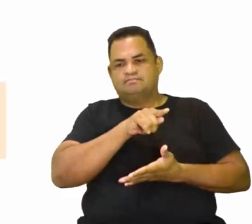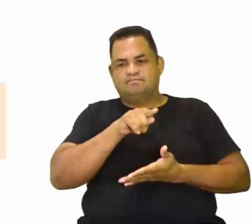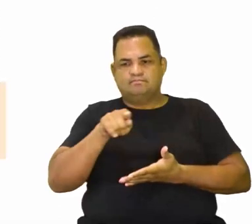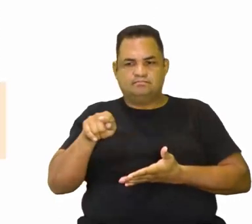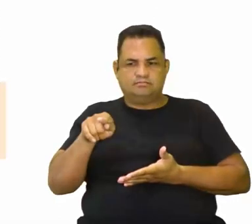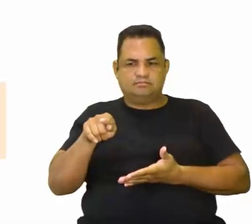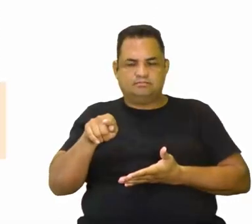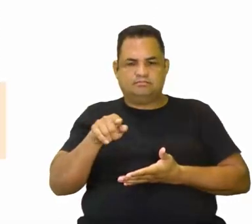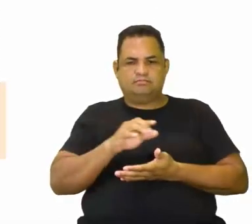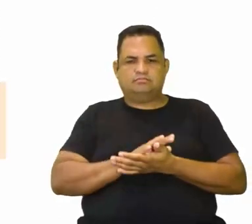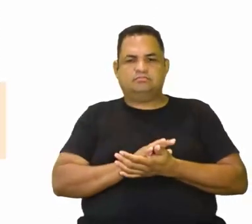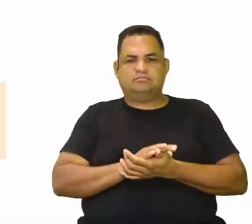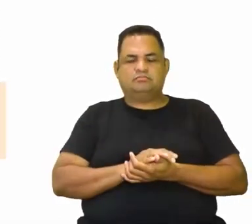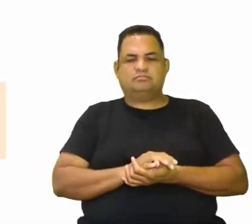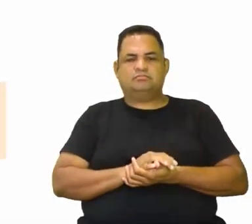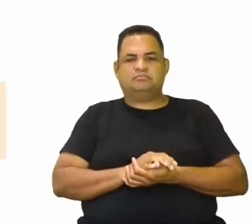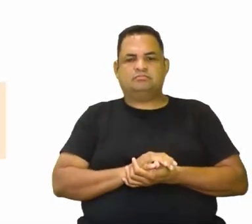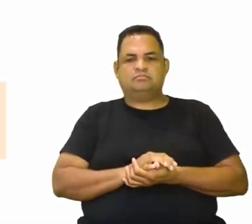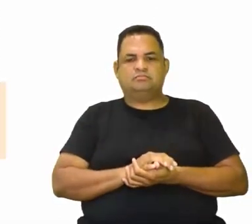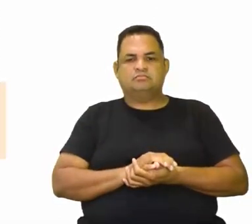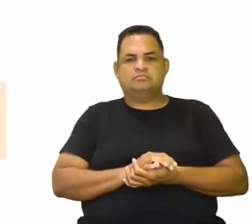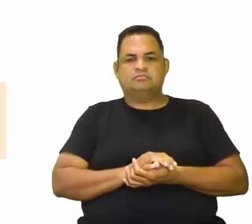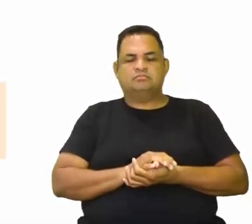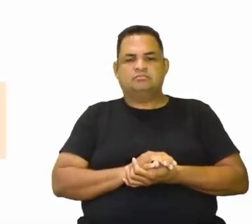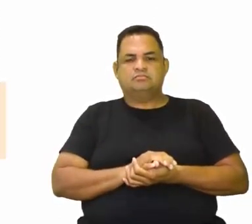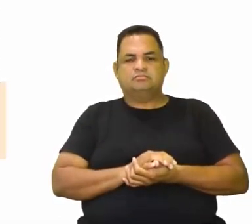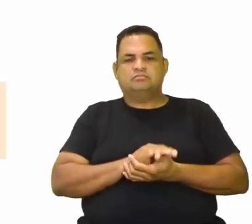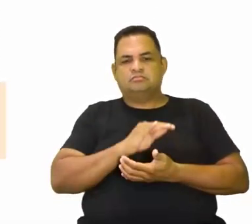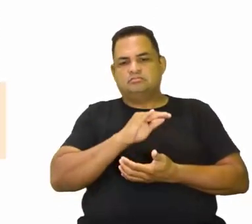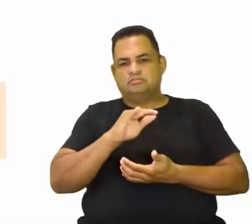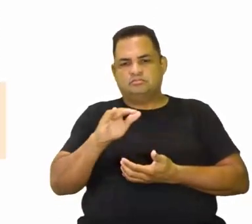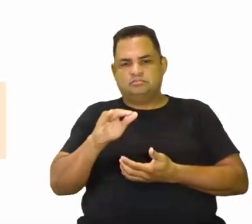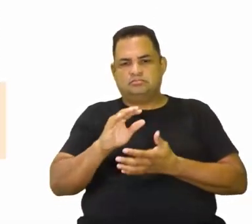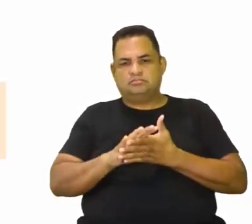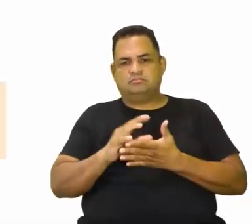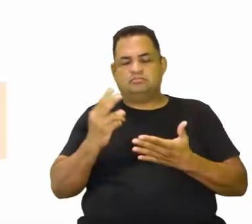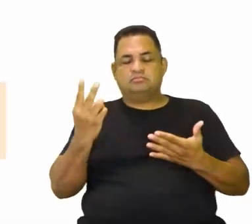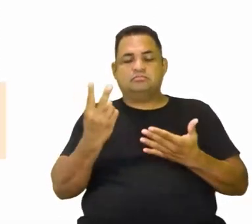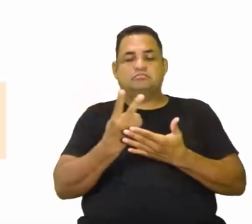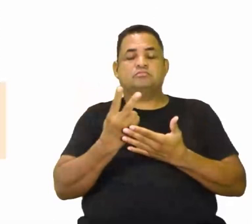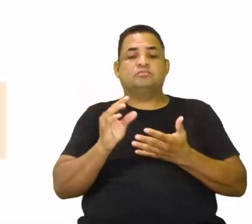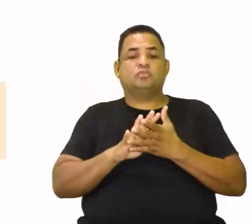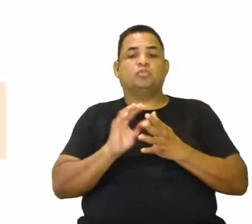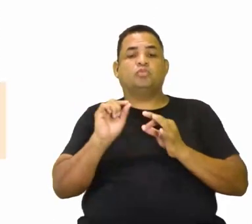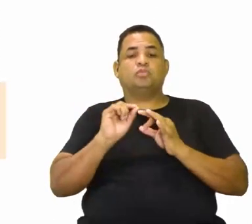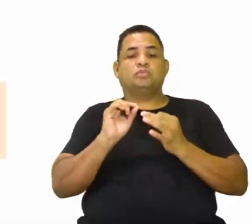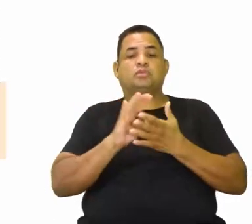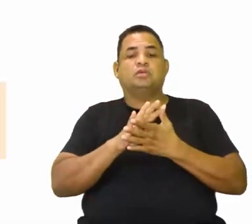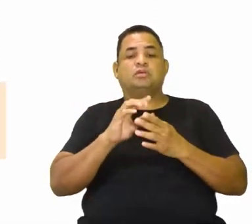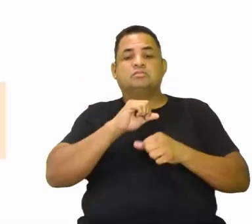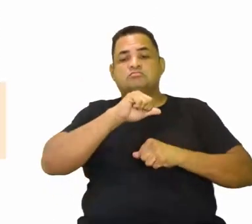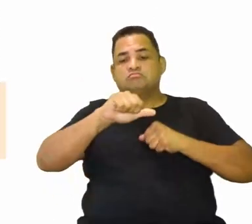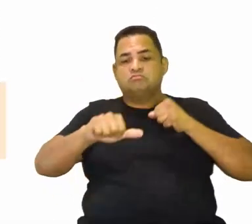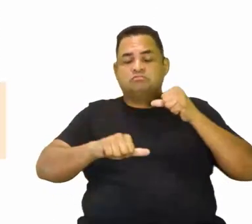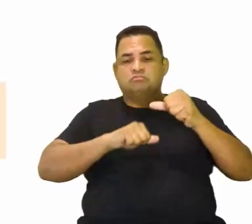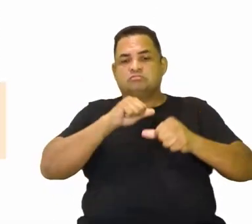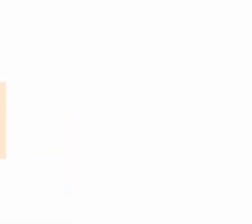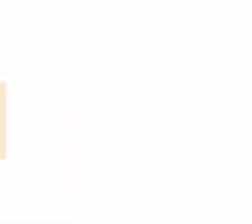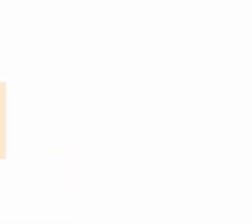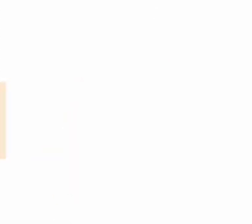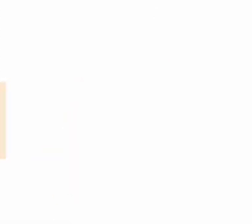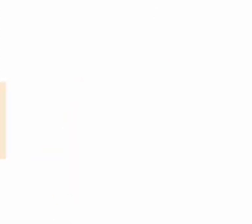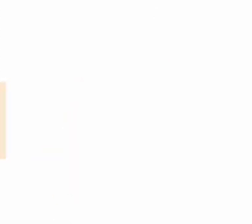está indicando o caminho da reação, ou seja, o sentido do que está sendo formado. Para onde ela está caminhando? Para onde?